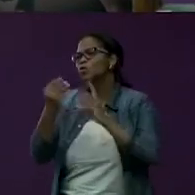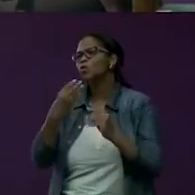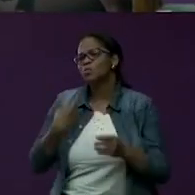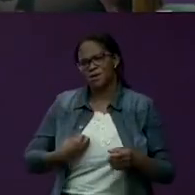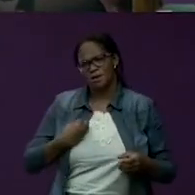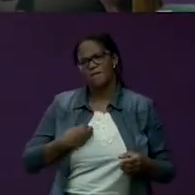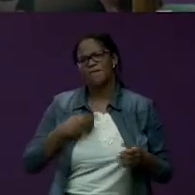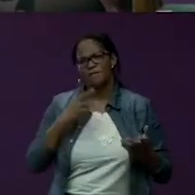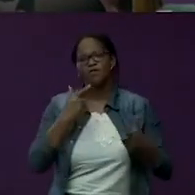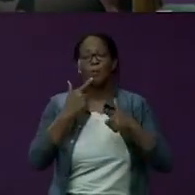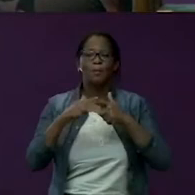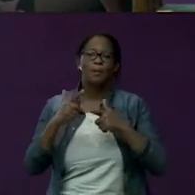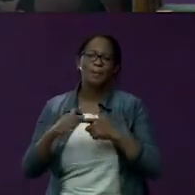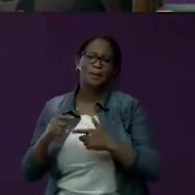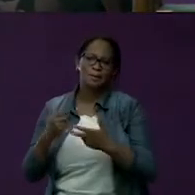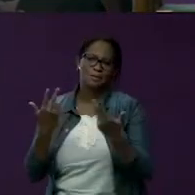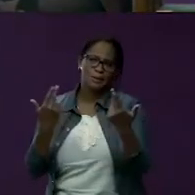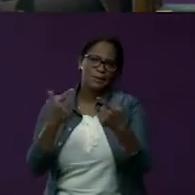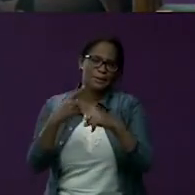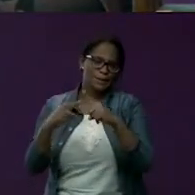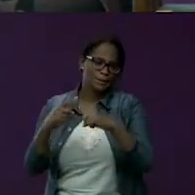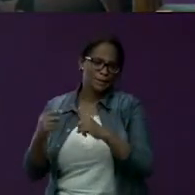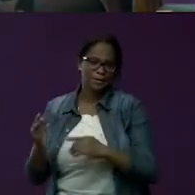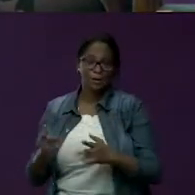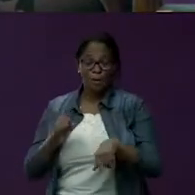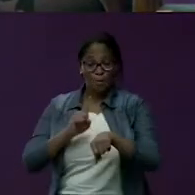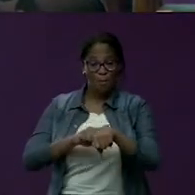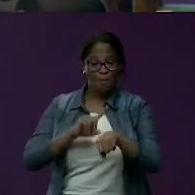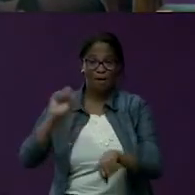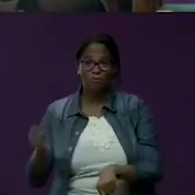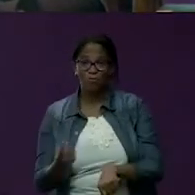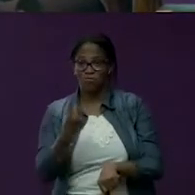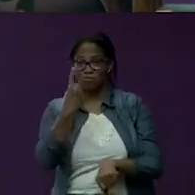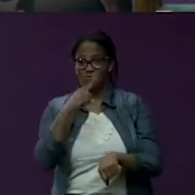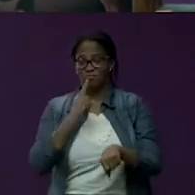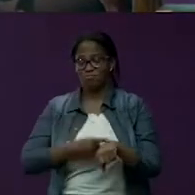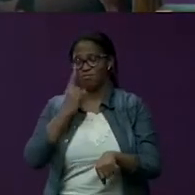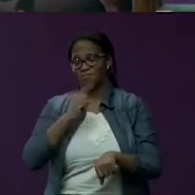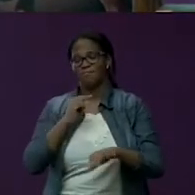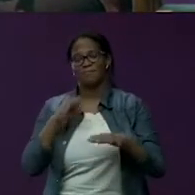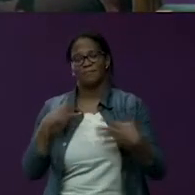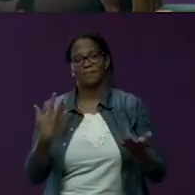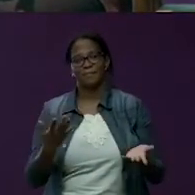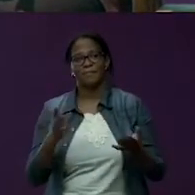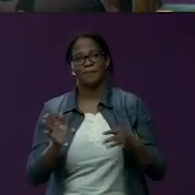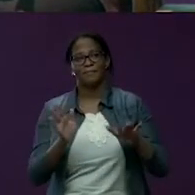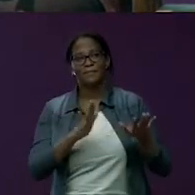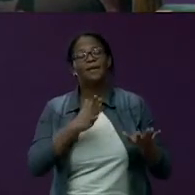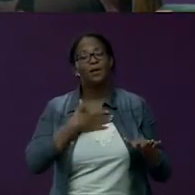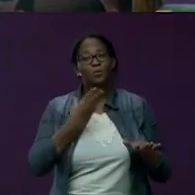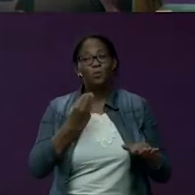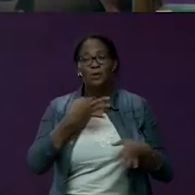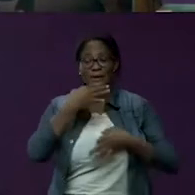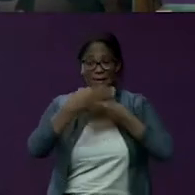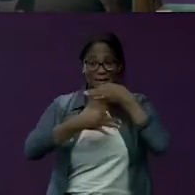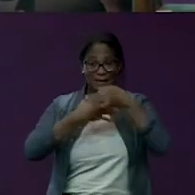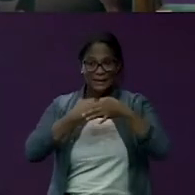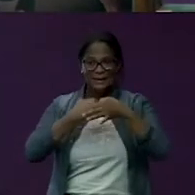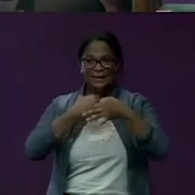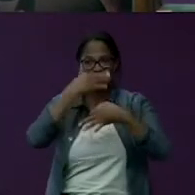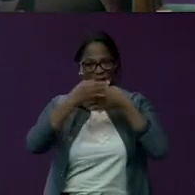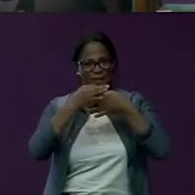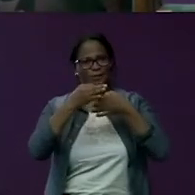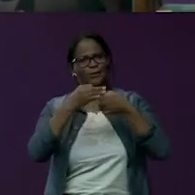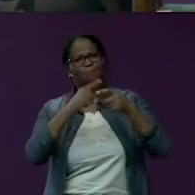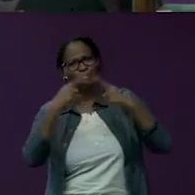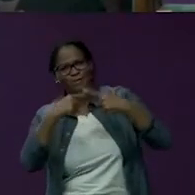vivido dramas semelhantes, o meu não é único. O momento é que é único, né? Então, como eu sou muito crítica e autocrítica, né? Eu sempre